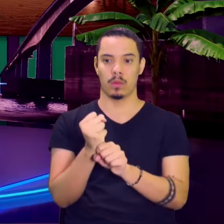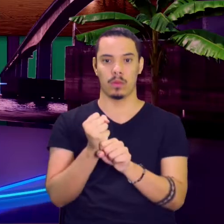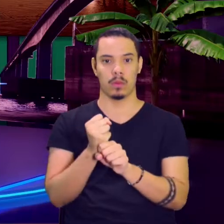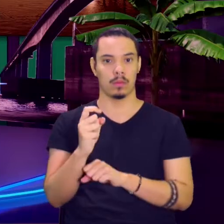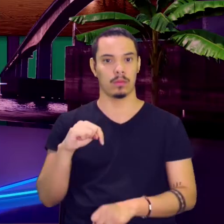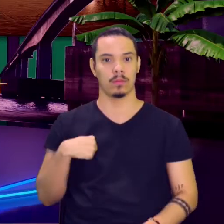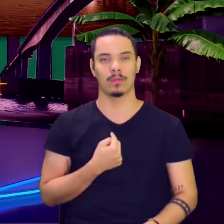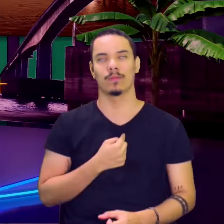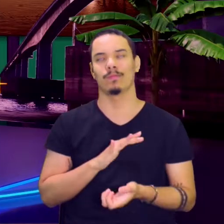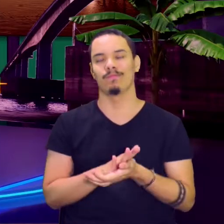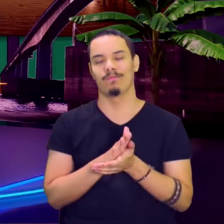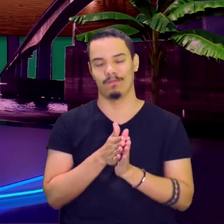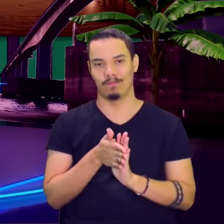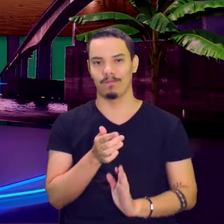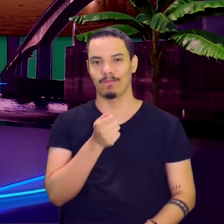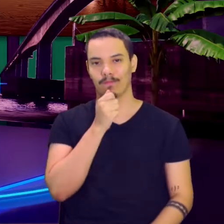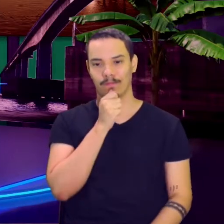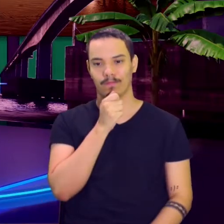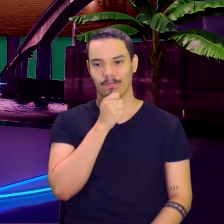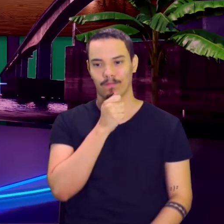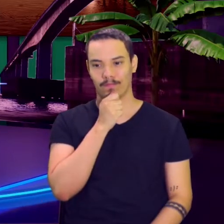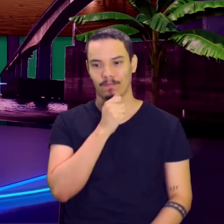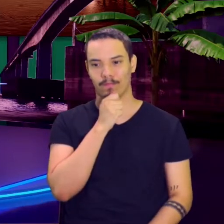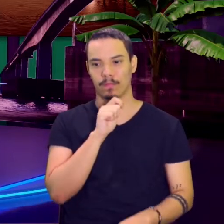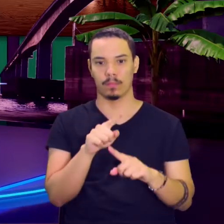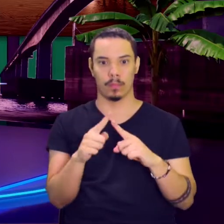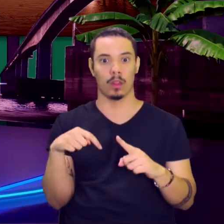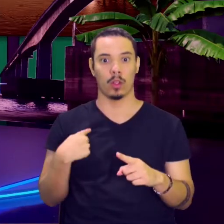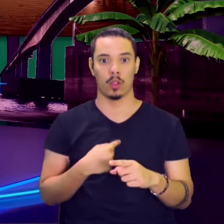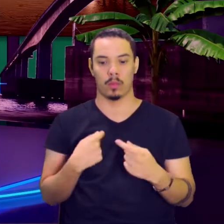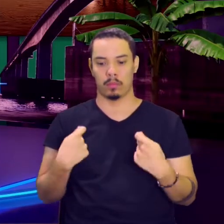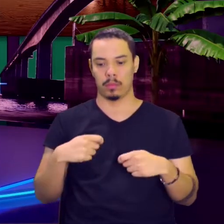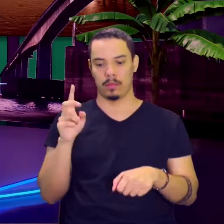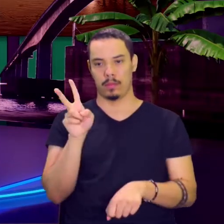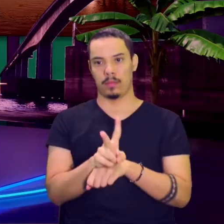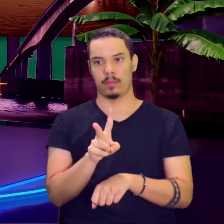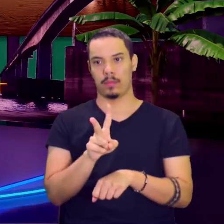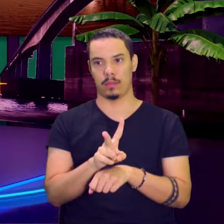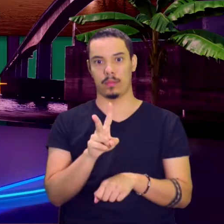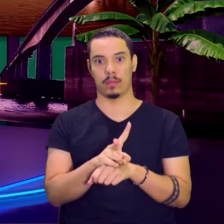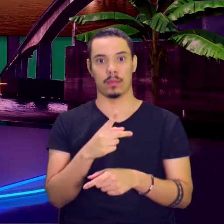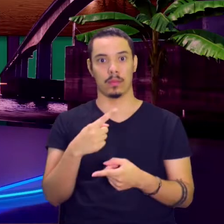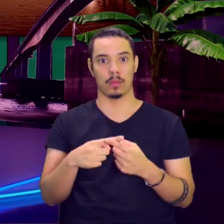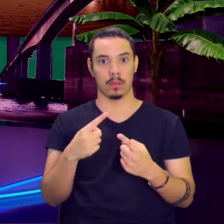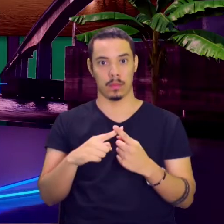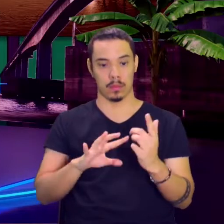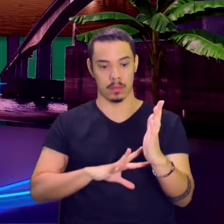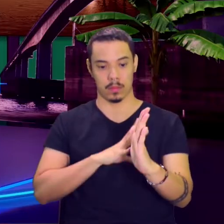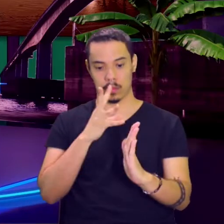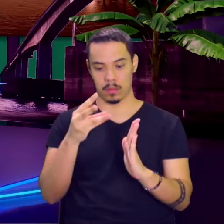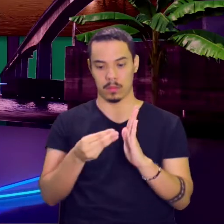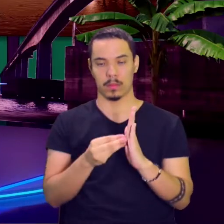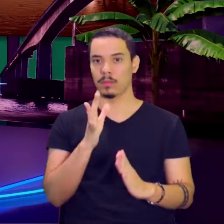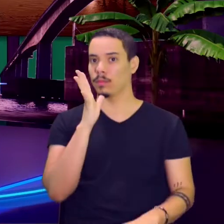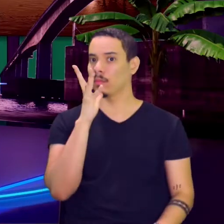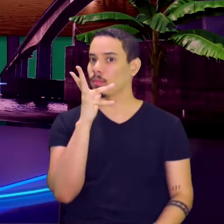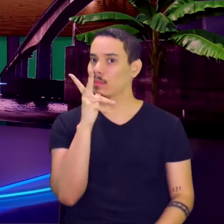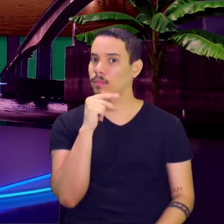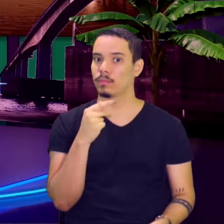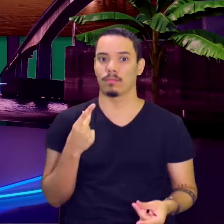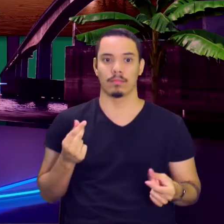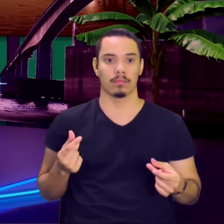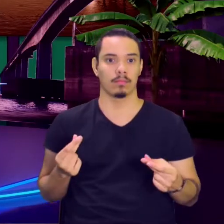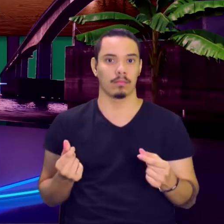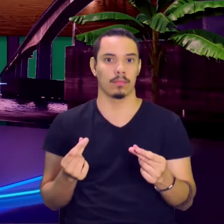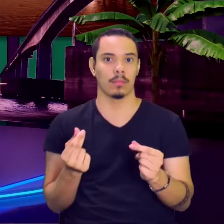muito, né, constantemente, então a gente precisa preservar. Porque ela demorou muito tempo para ela ser o que ela é. Mas para devastar, a gente